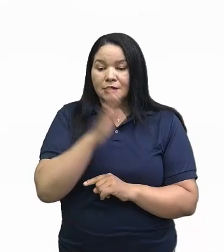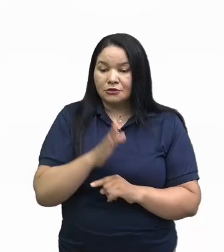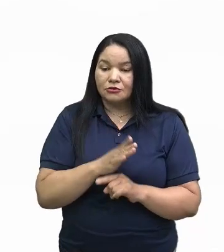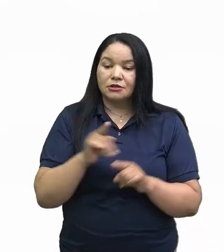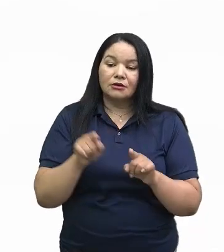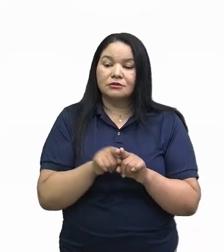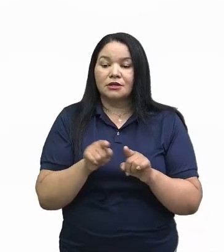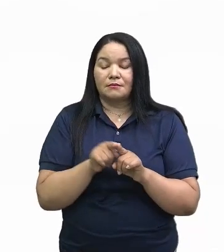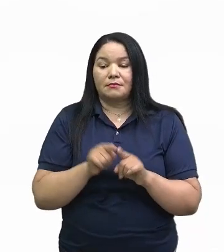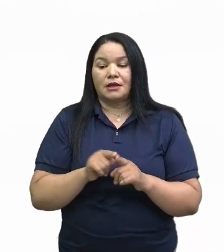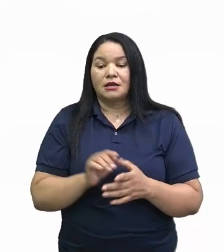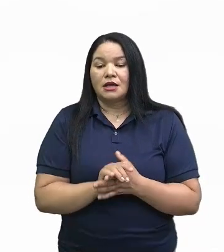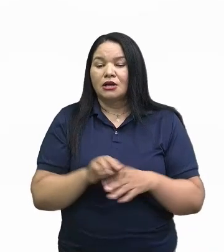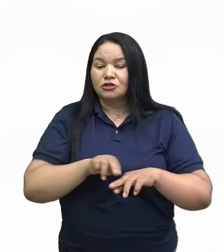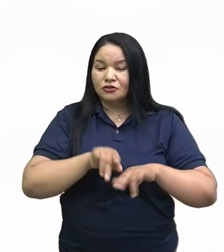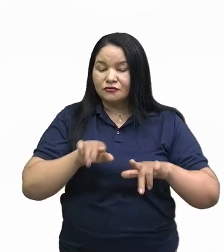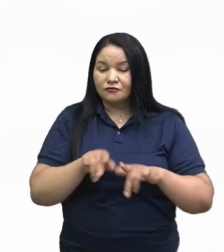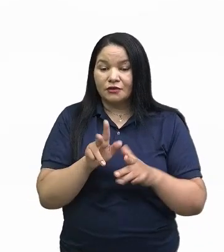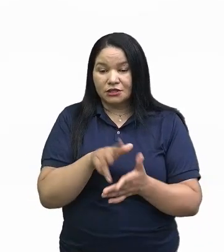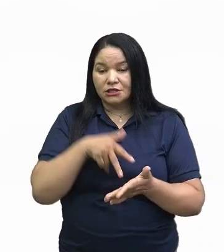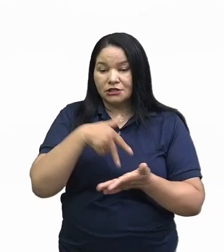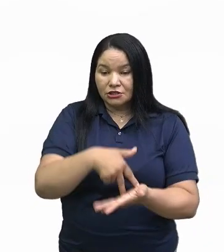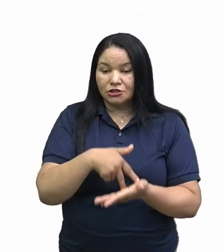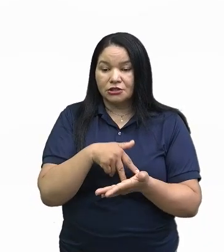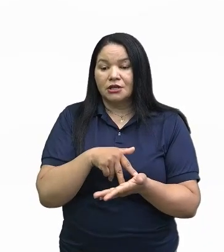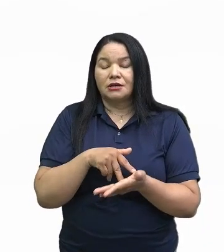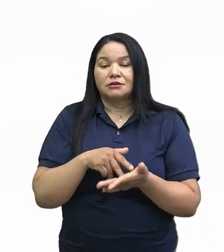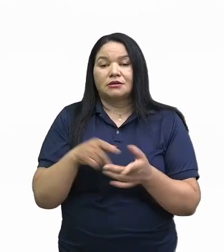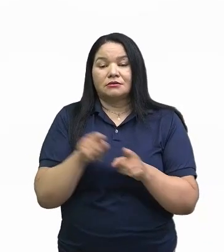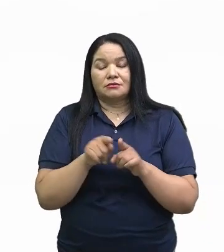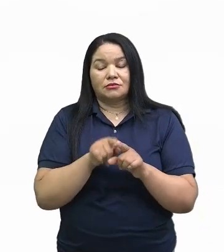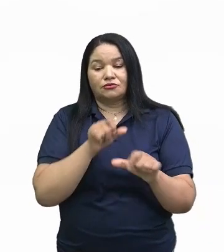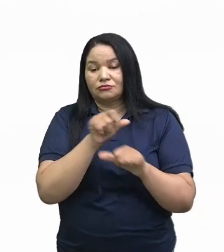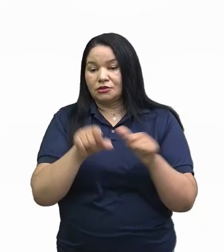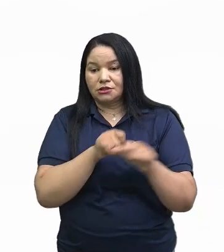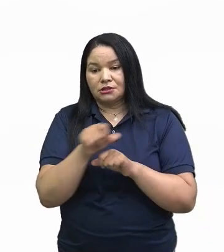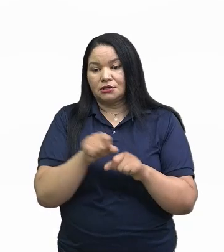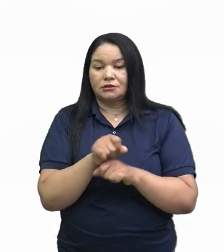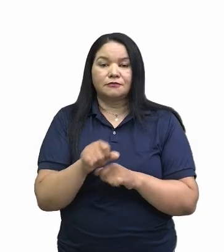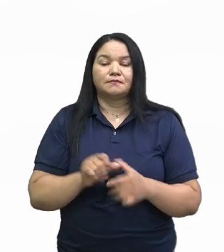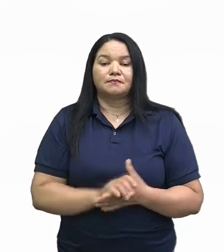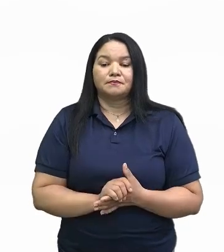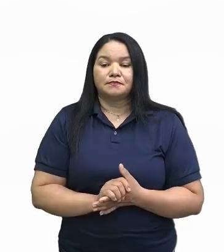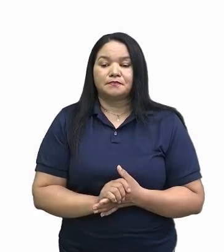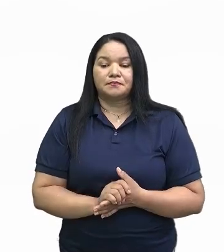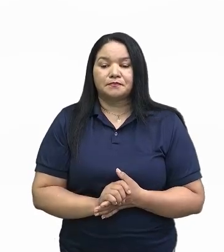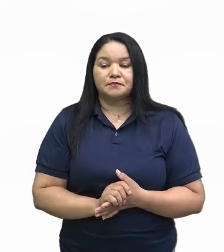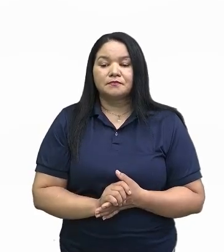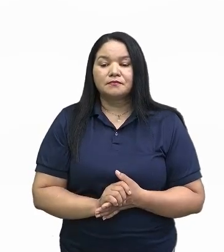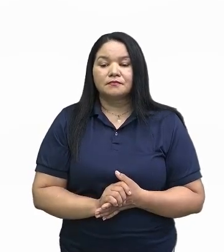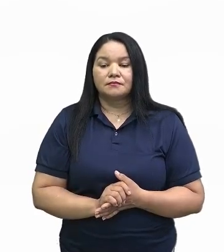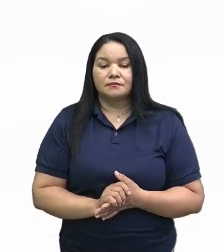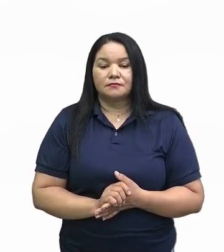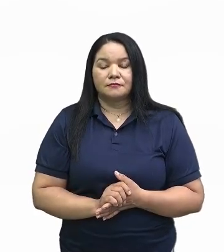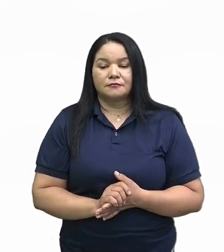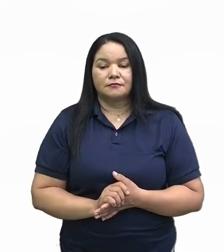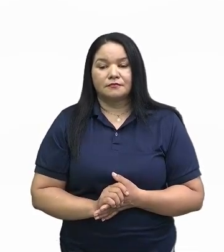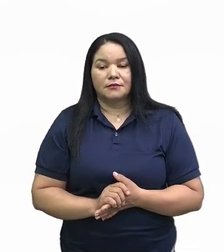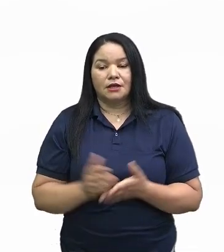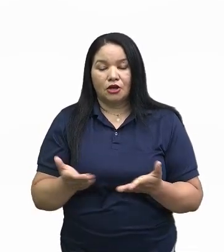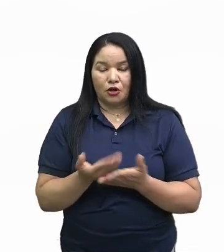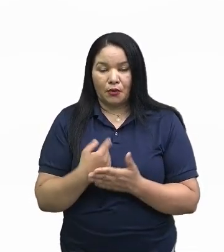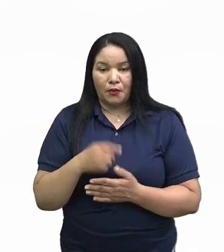e suas dinâmicas de resistência, afirmação e transformação. Vamos mostrar